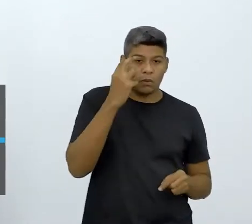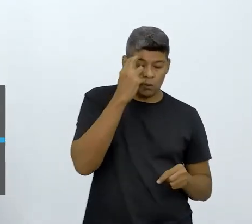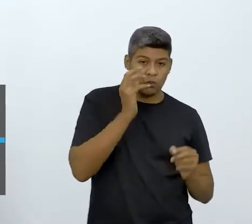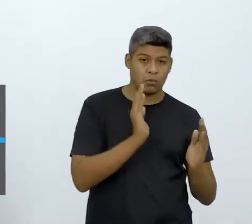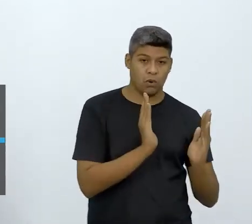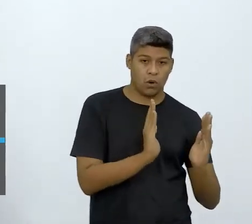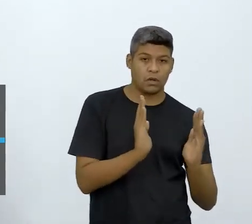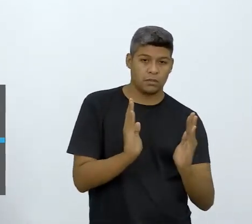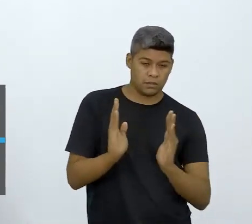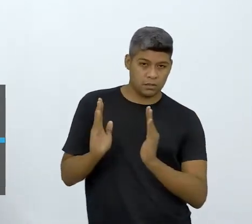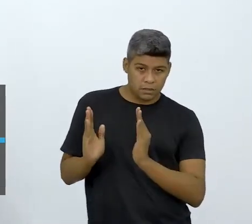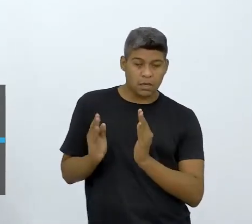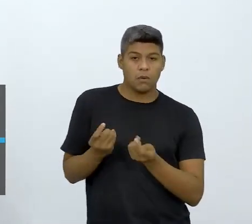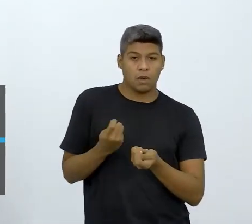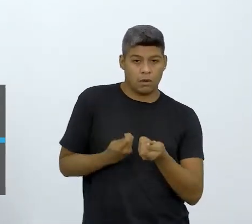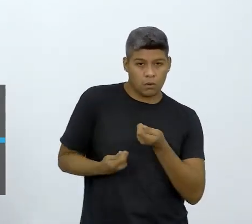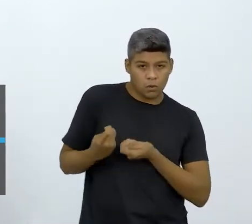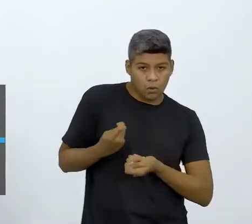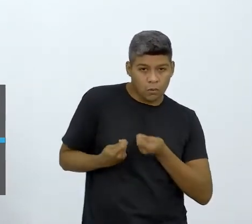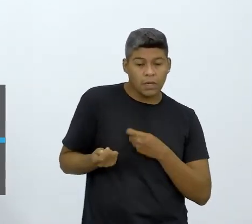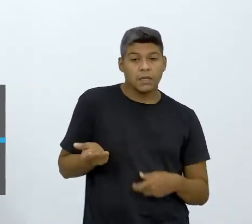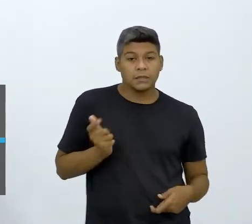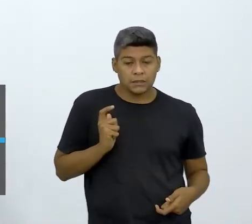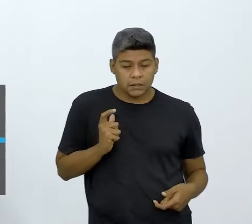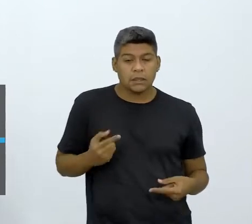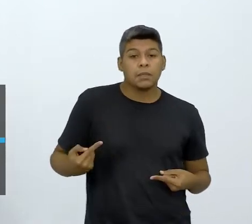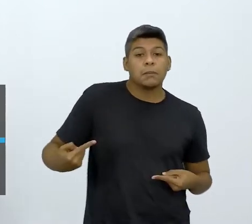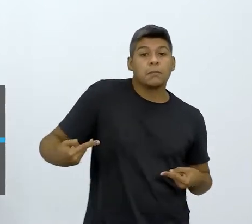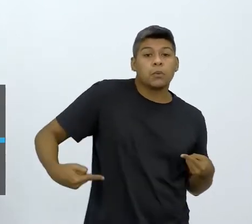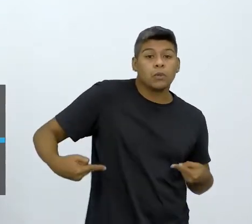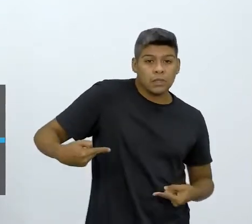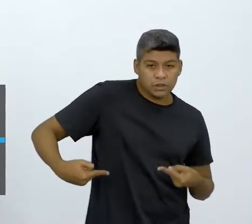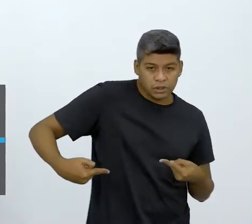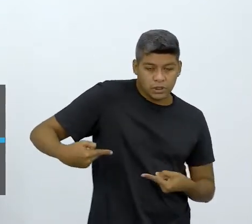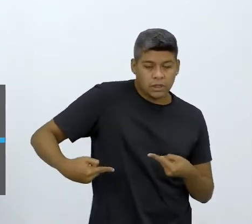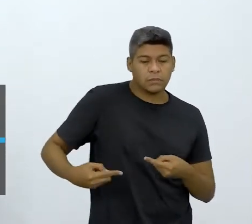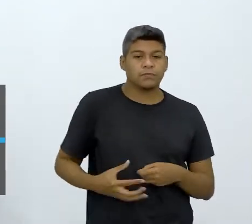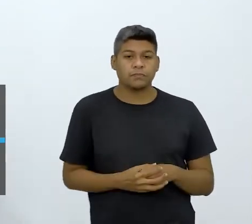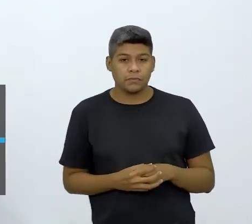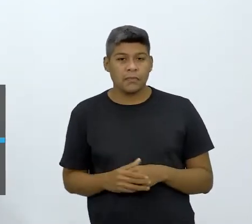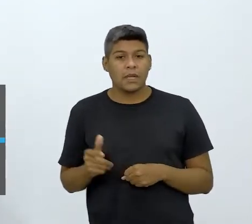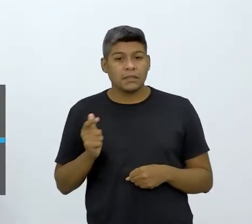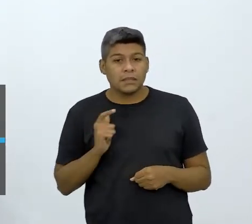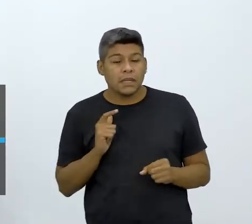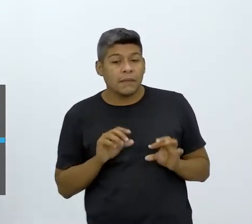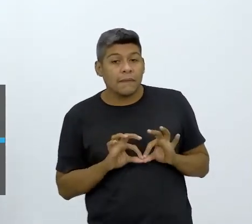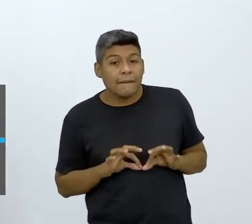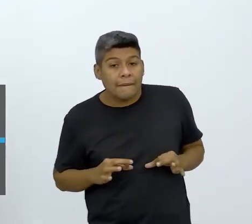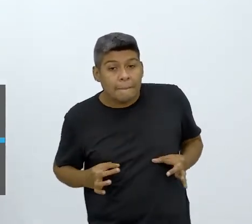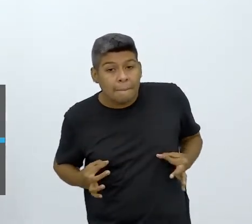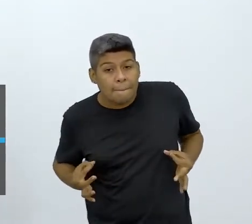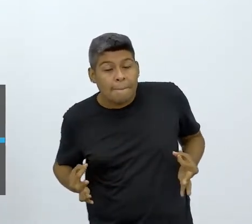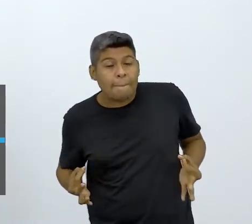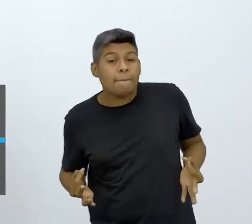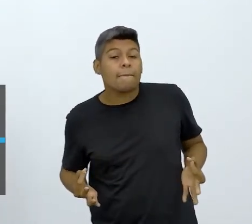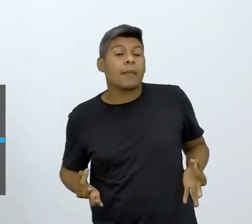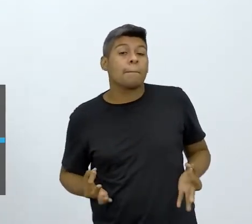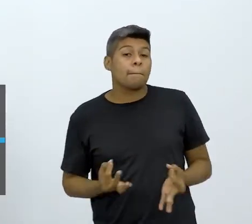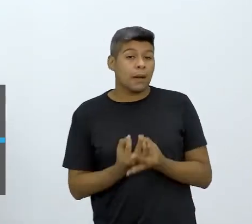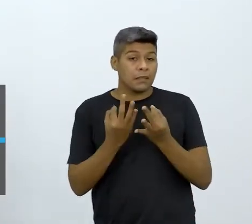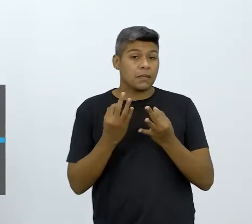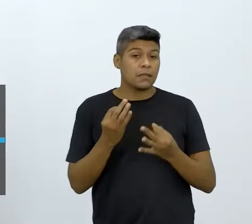organização econômica, ela tem uma organização política, ela tem uma organização de parentesco. Então, se